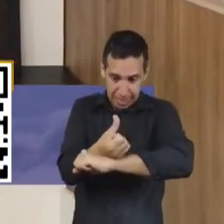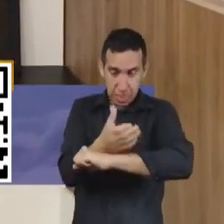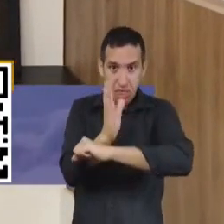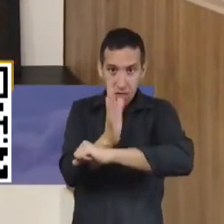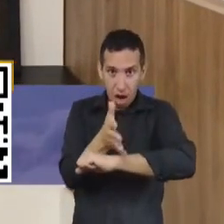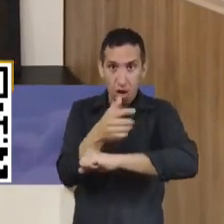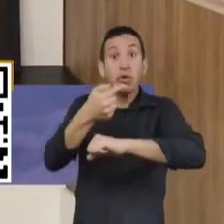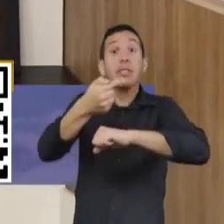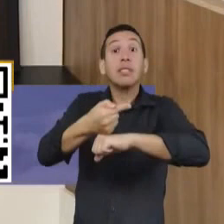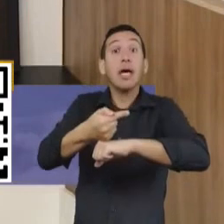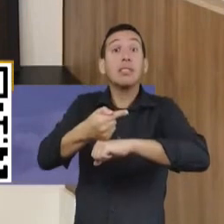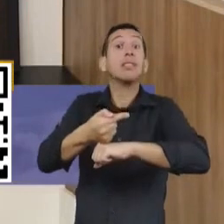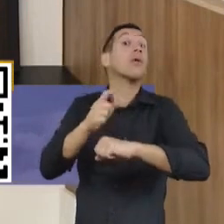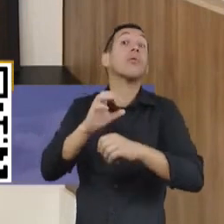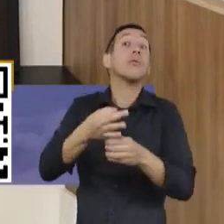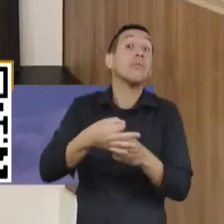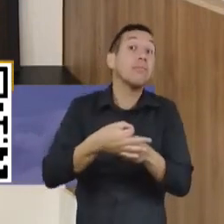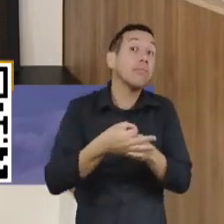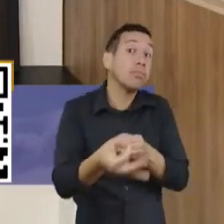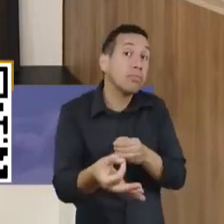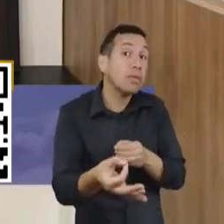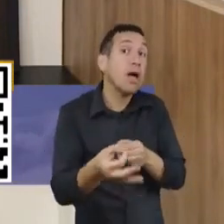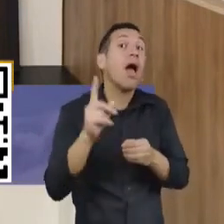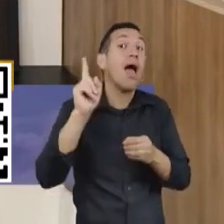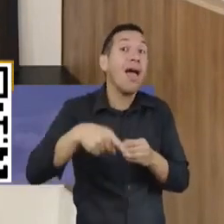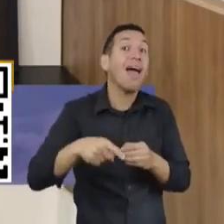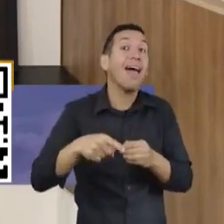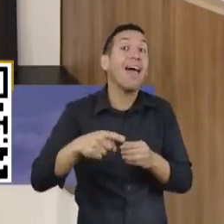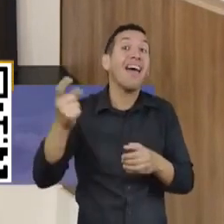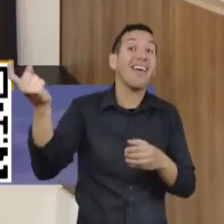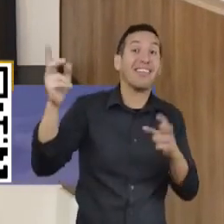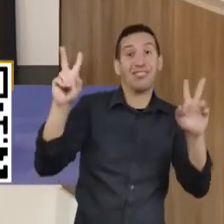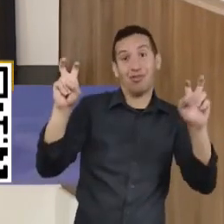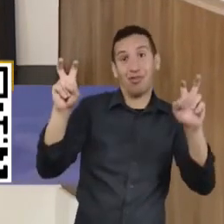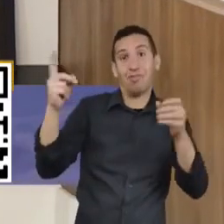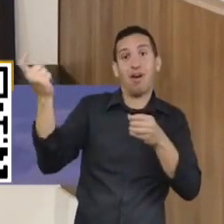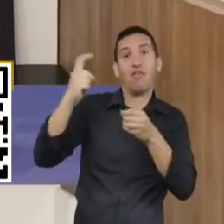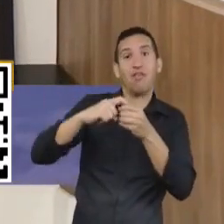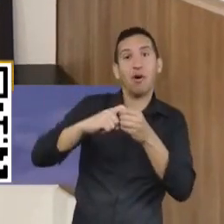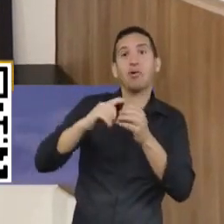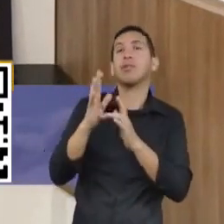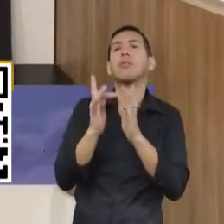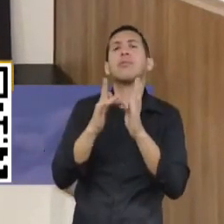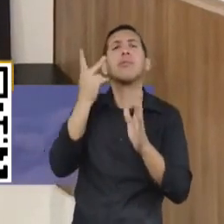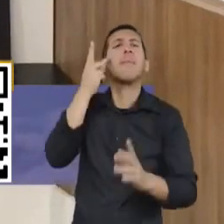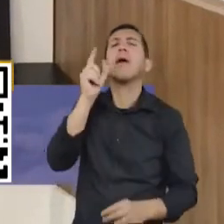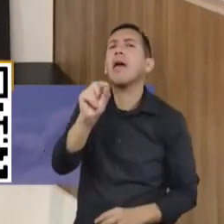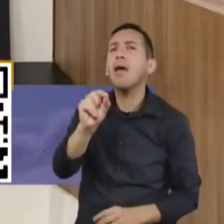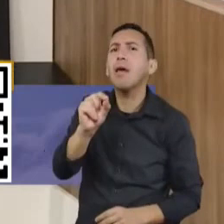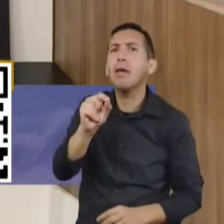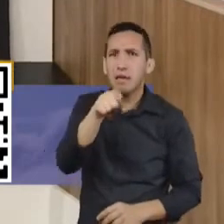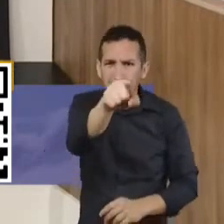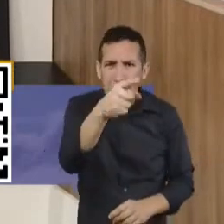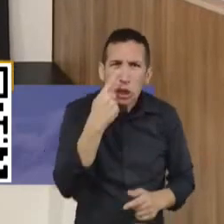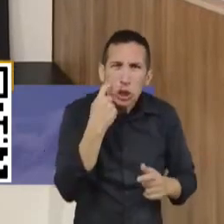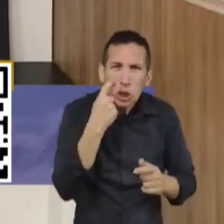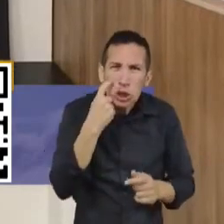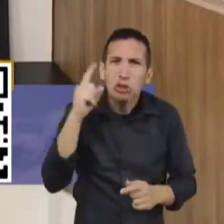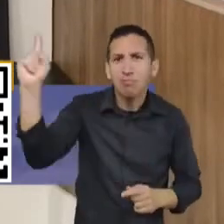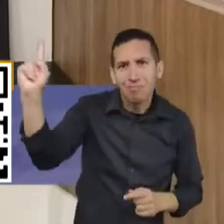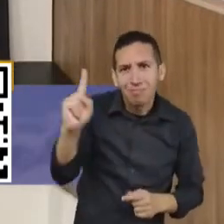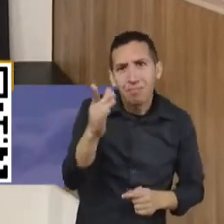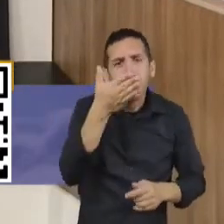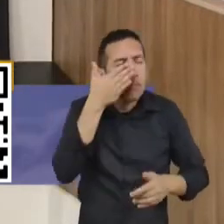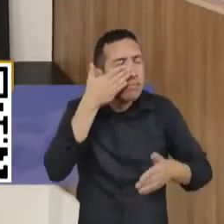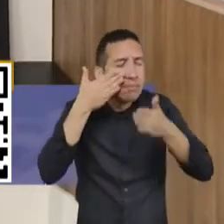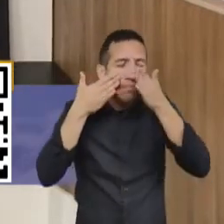o sétimo selo tem a ver com a volta dele repito para que para enxugar nossas lágrimas para